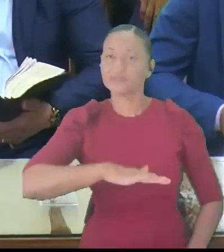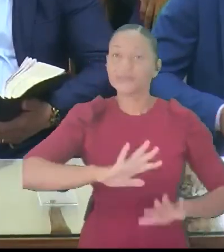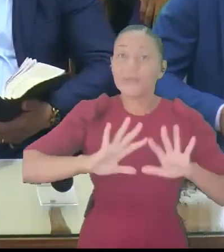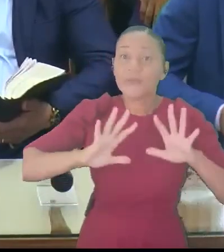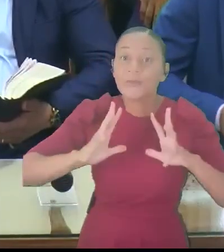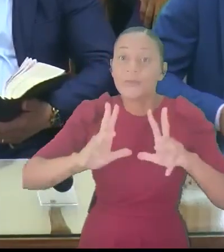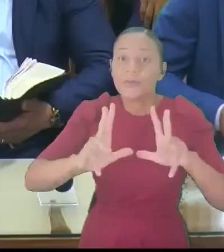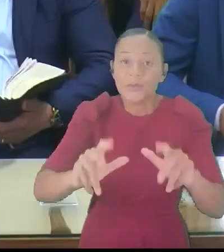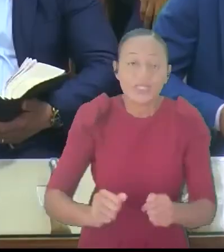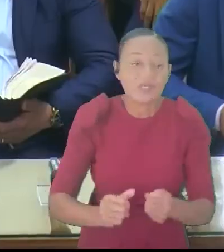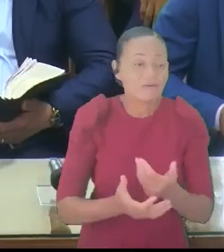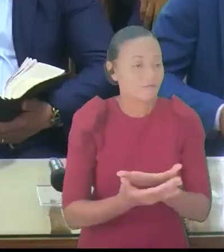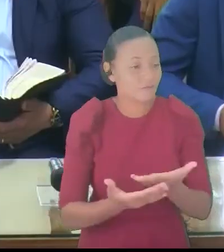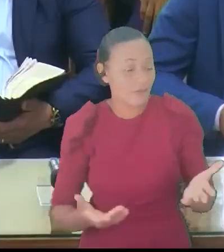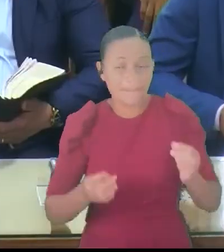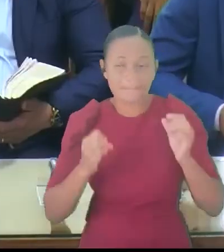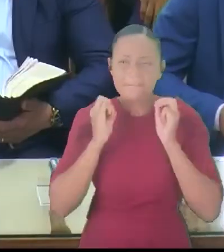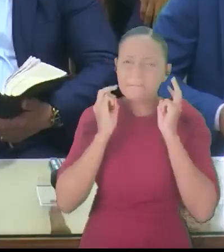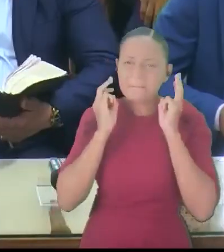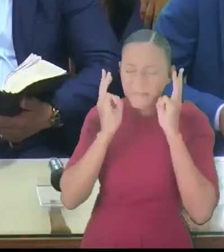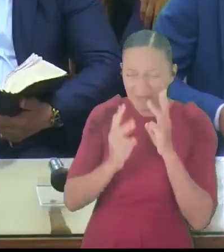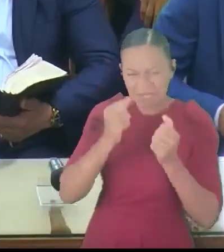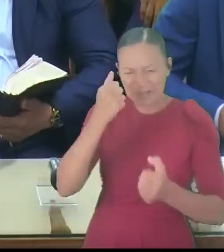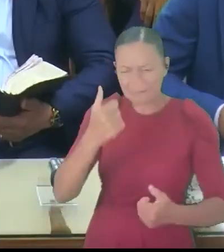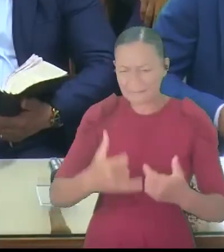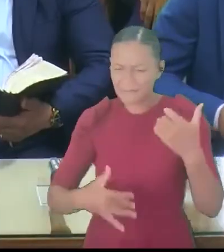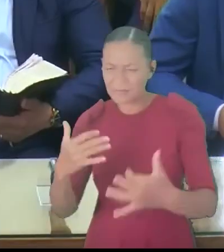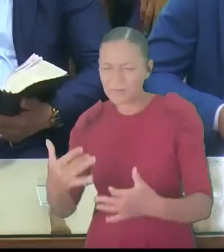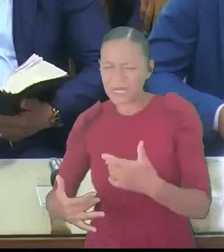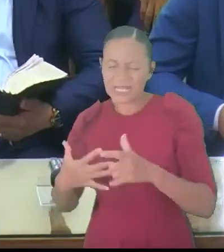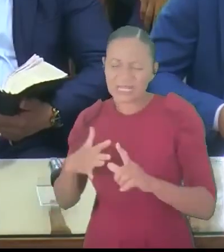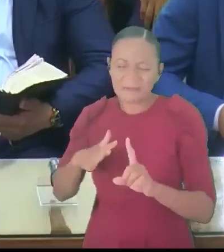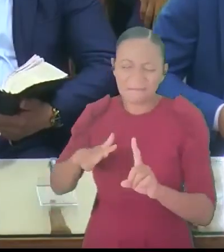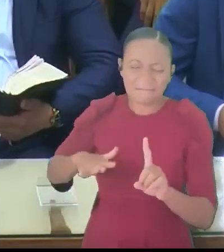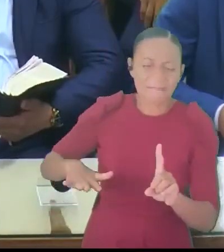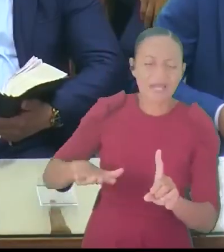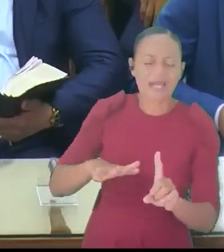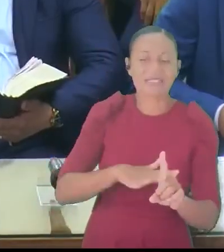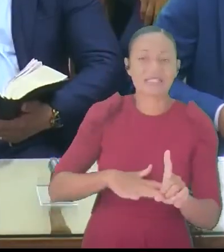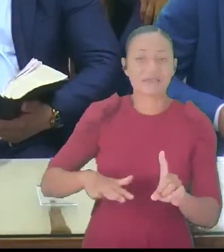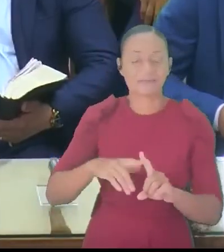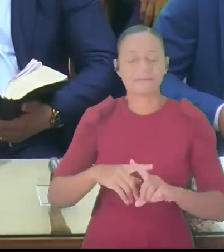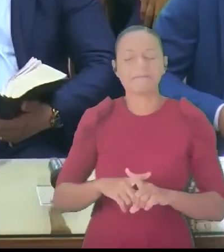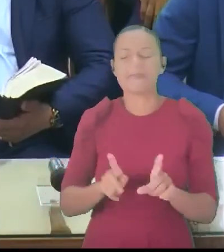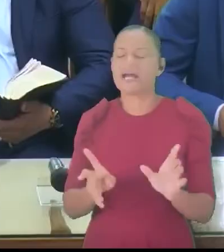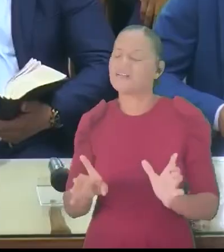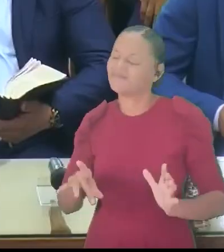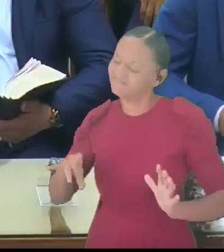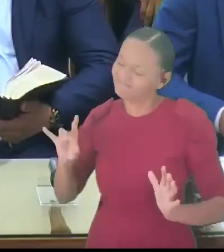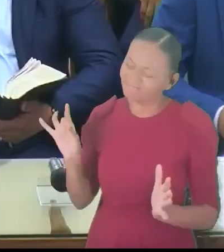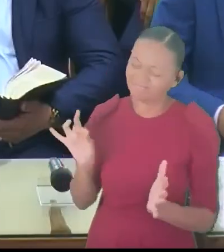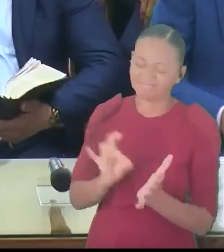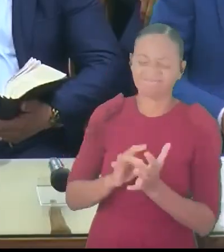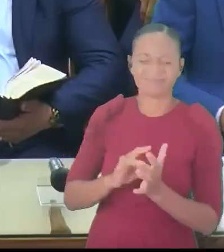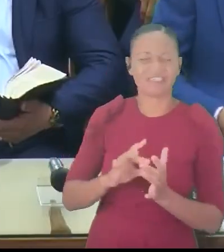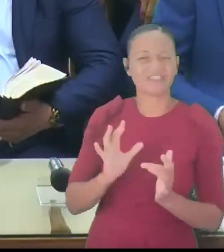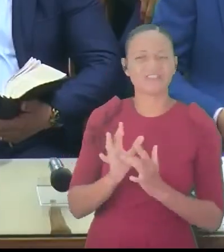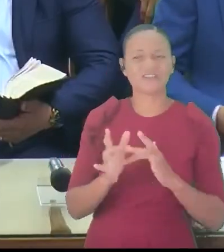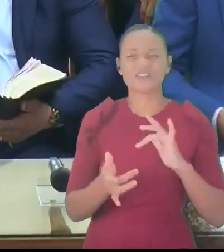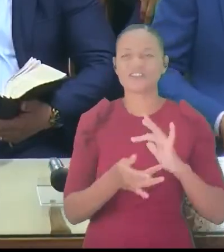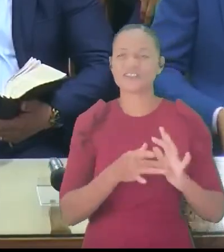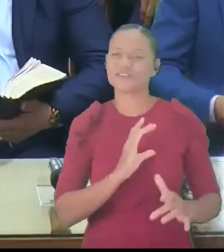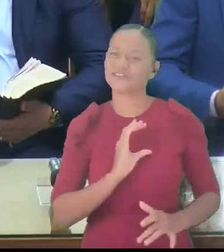tudo aquilo que Moisés trouxe eram sombras, mas a realidade é Cristo.